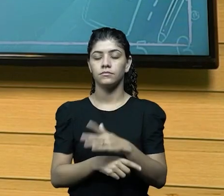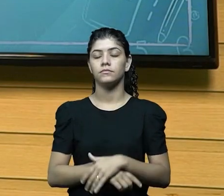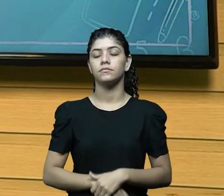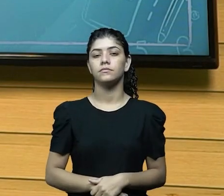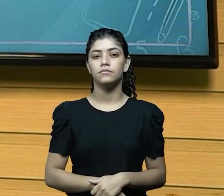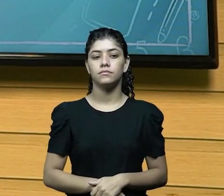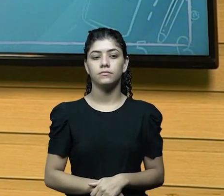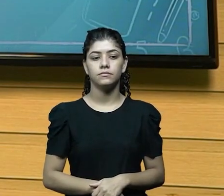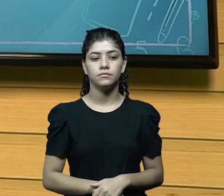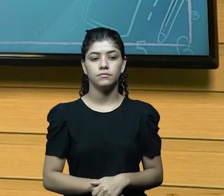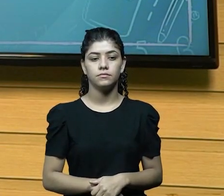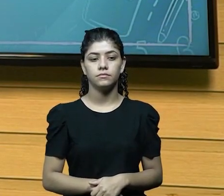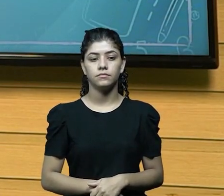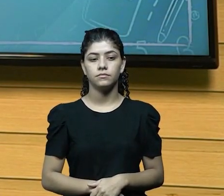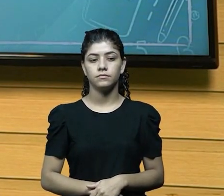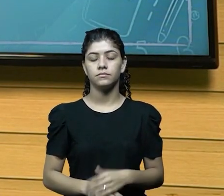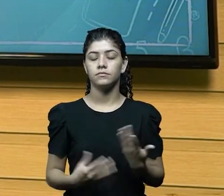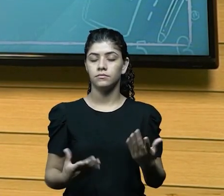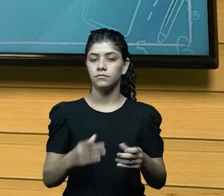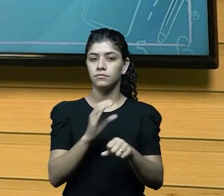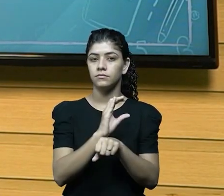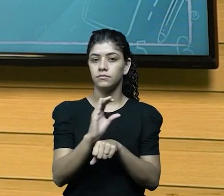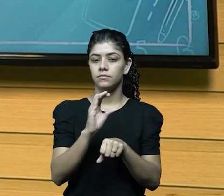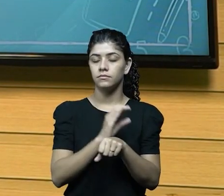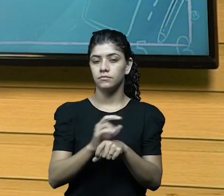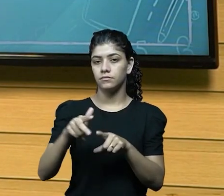aula de metrologia, no nosso